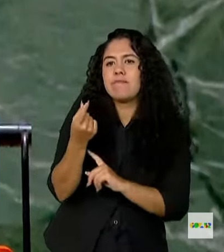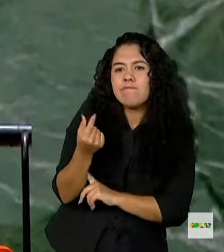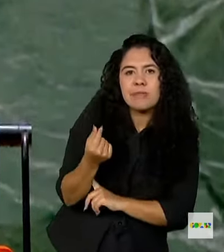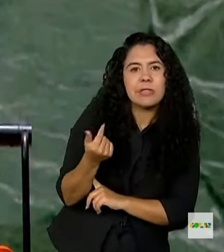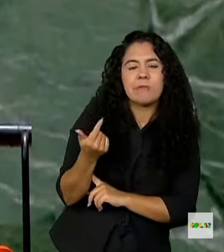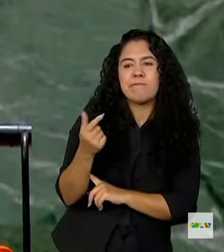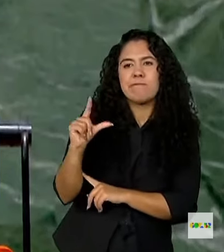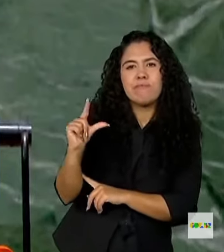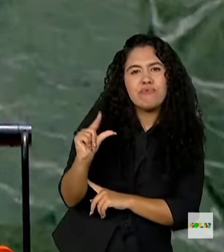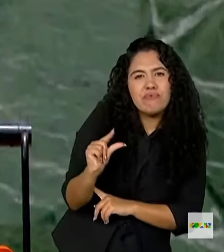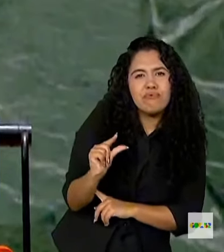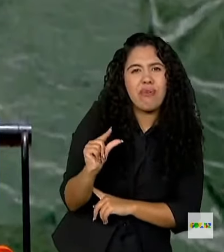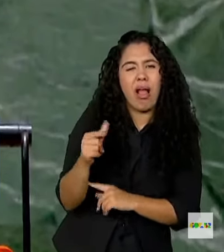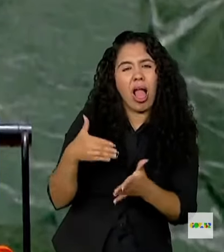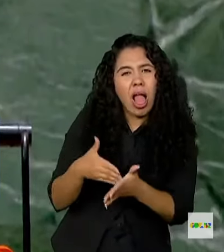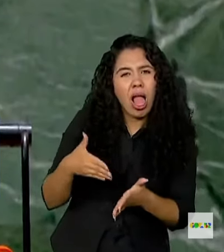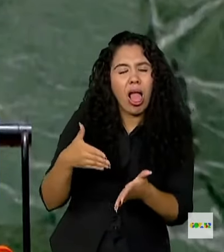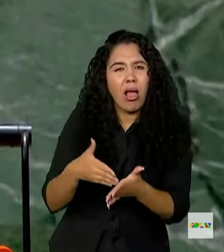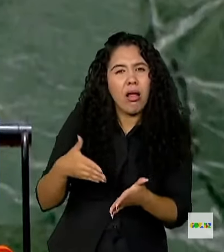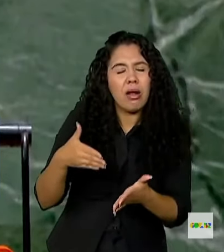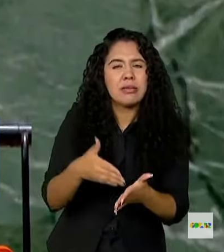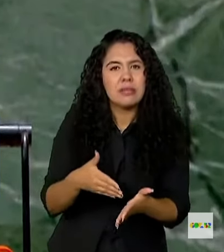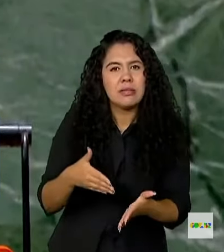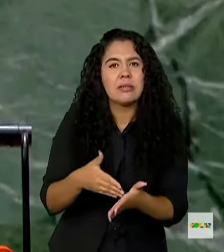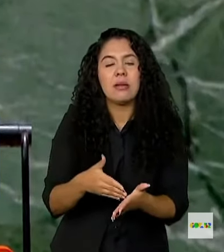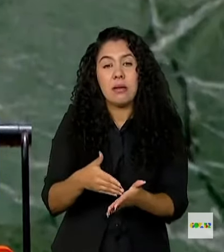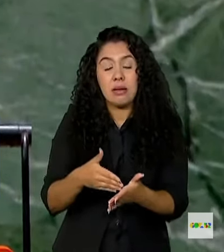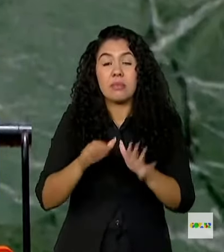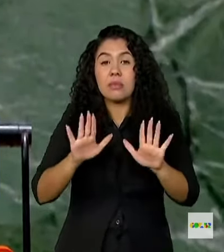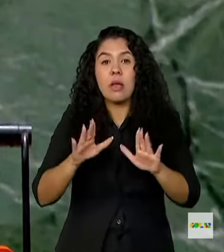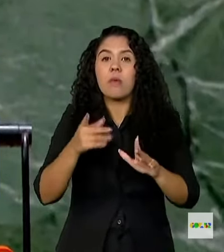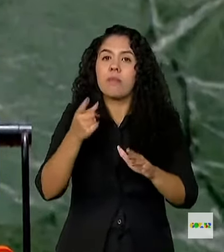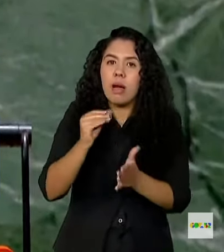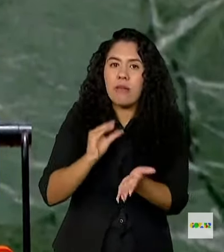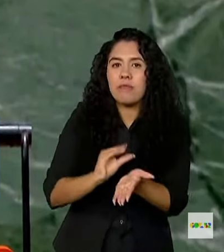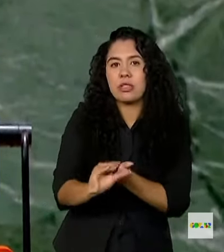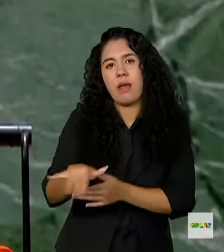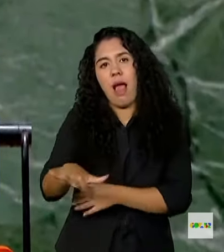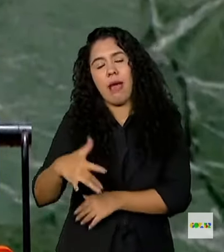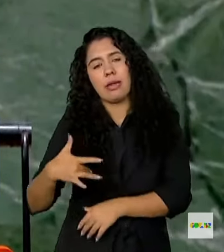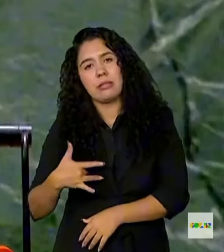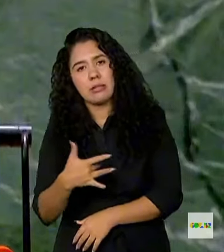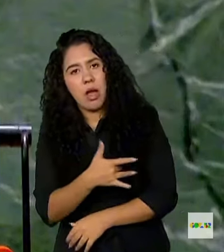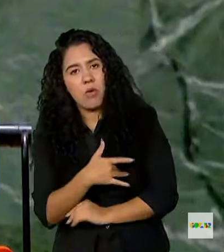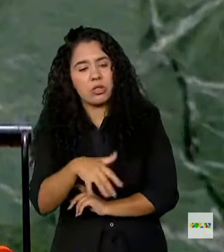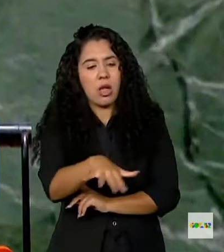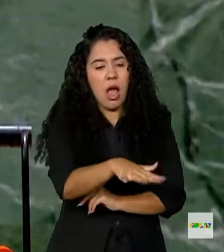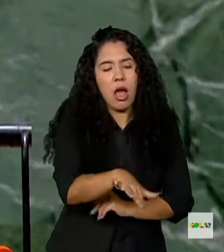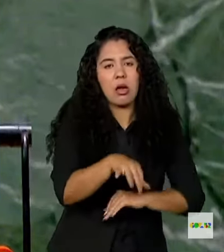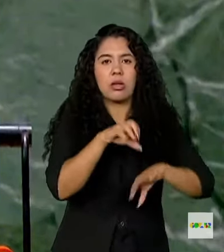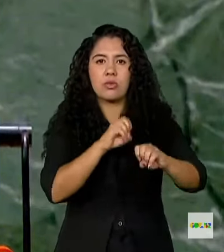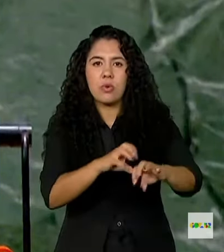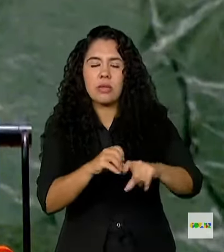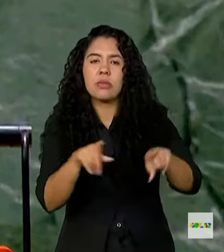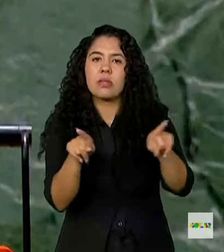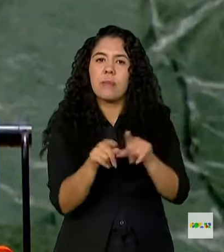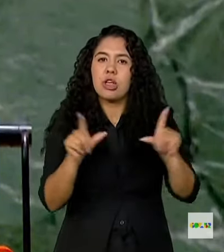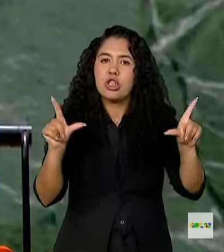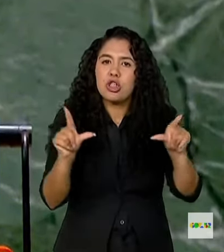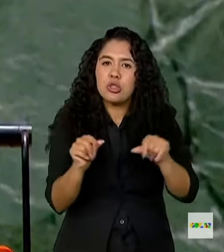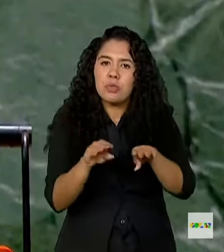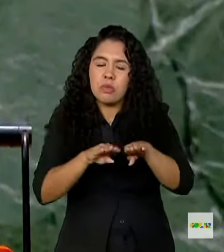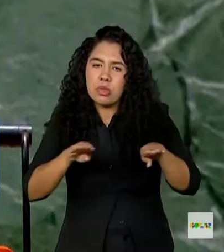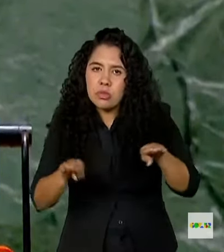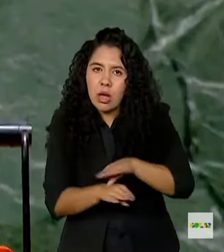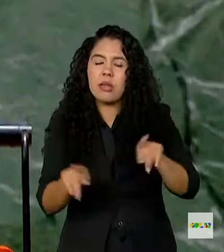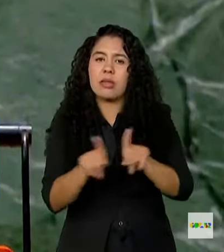O fardo da dívida limita o espaço fiscal para investir em saúde e educação, reduzir as desigualdades e enfrentar